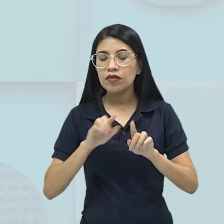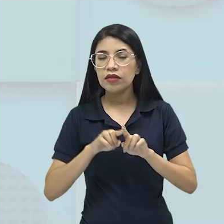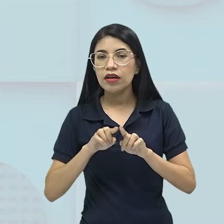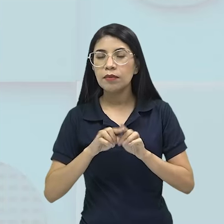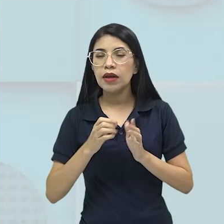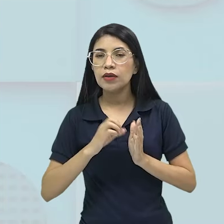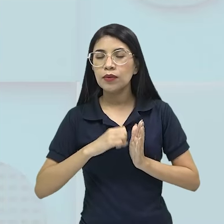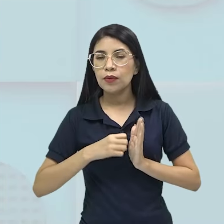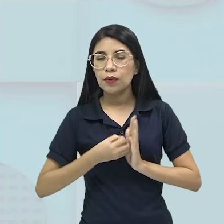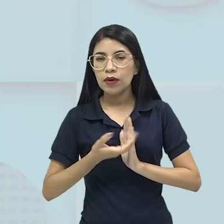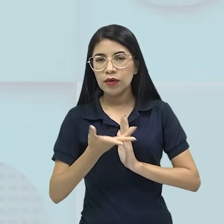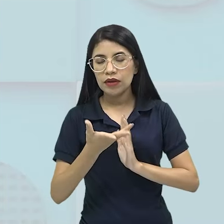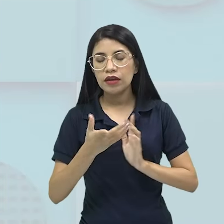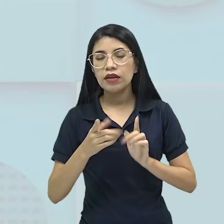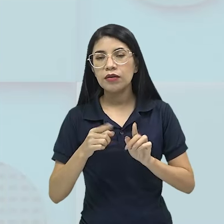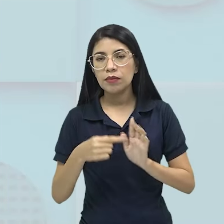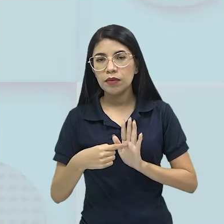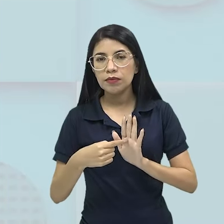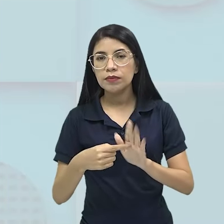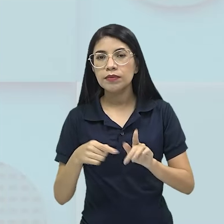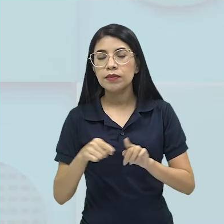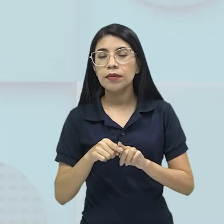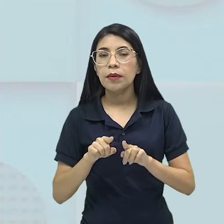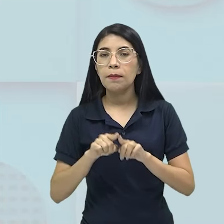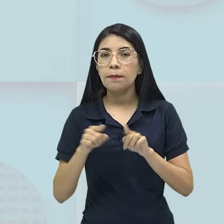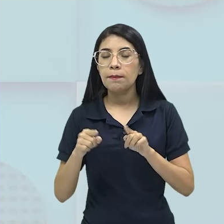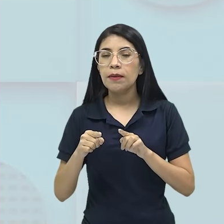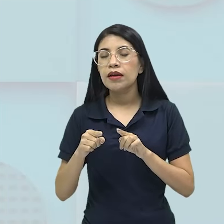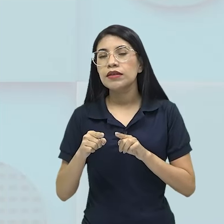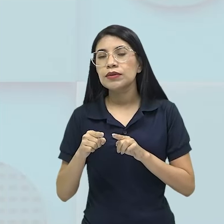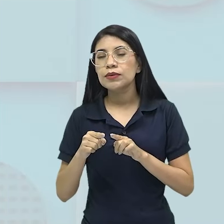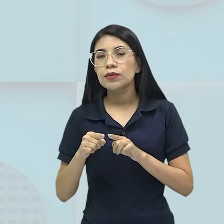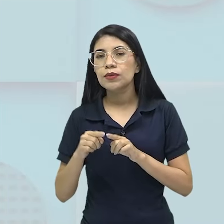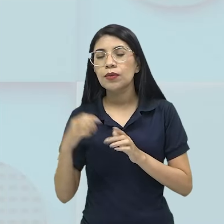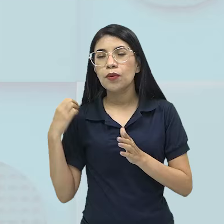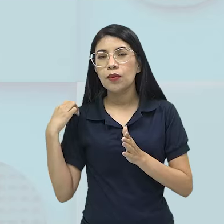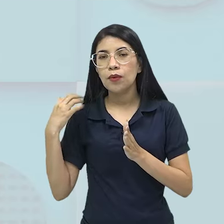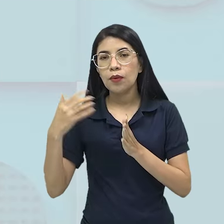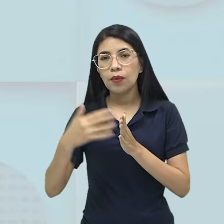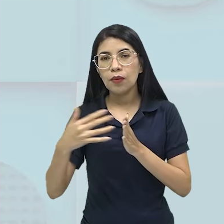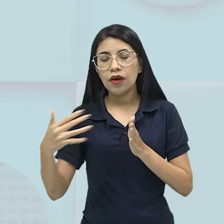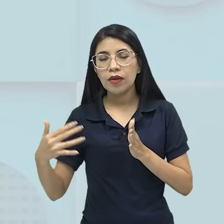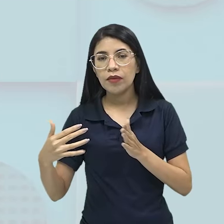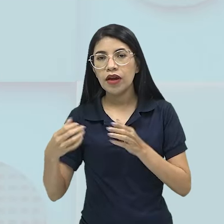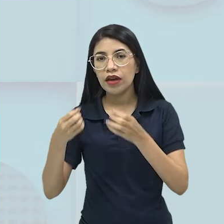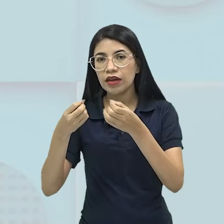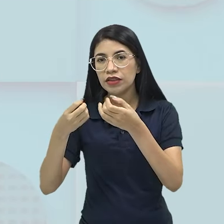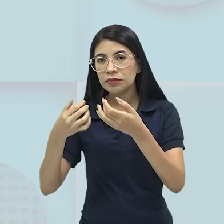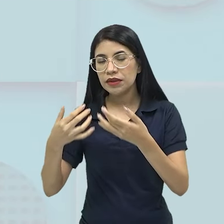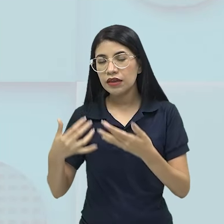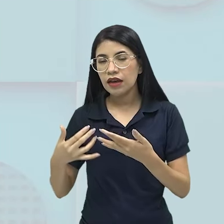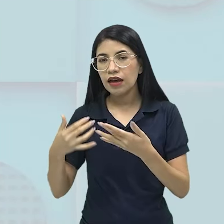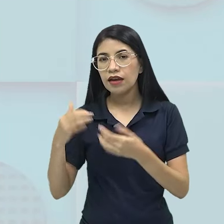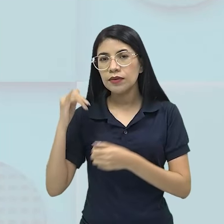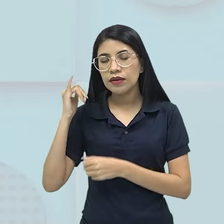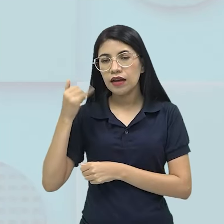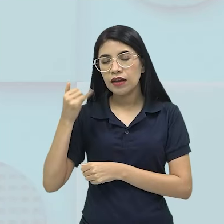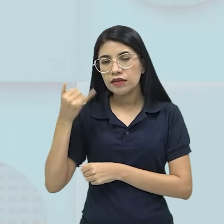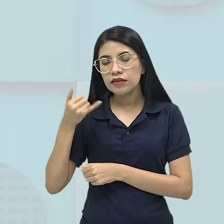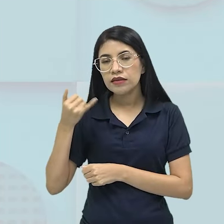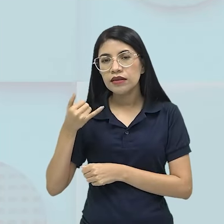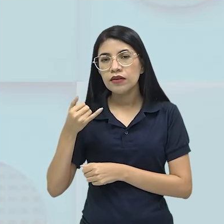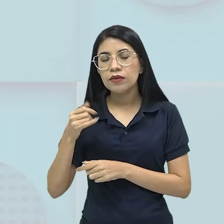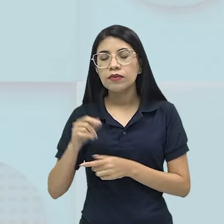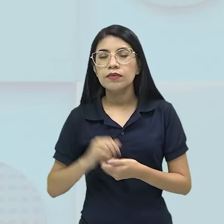lírico expressando. No gênero épico, você tem a palavra narrada, né? Porque é a história dos